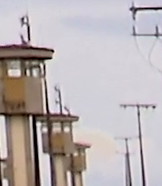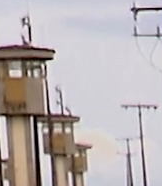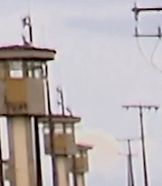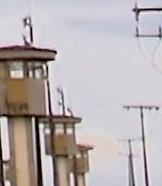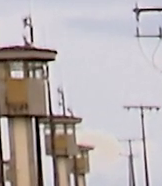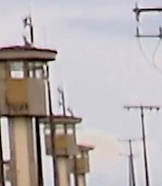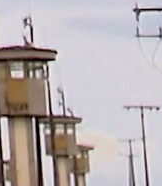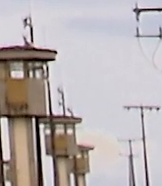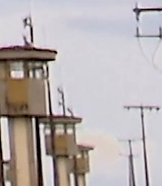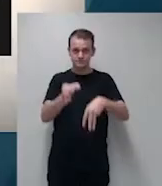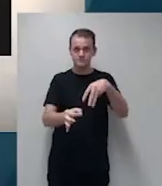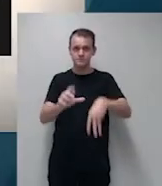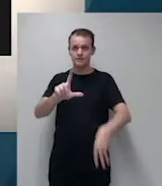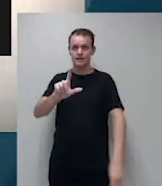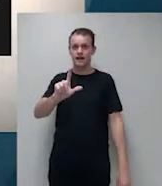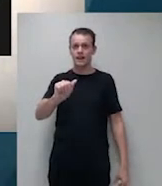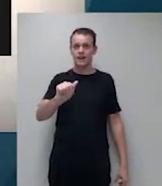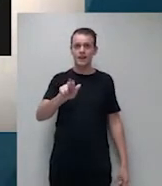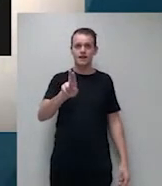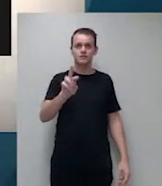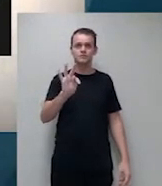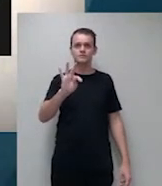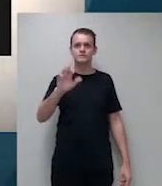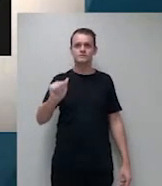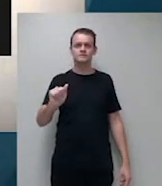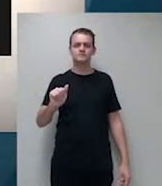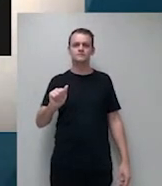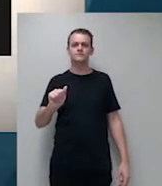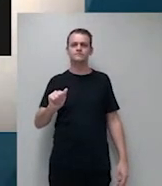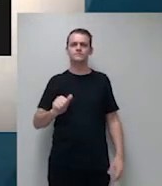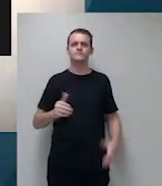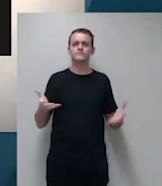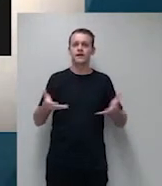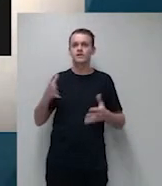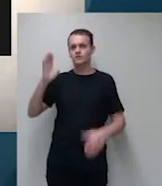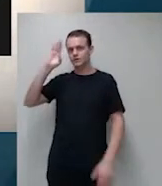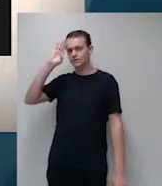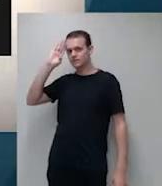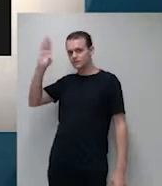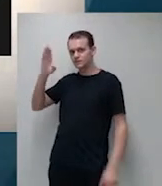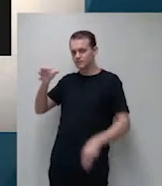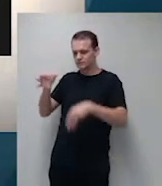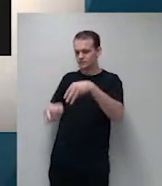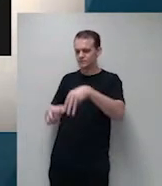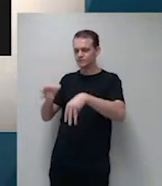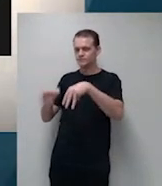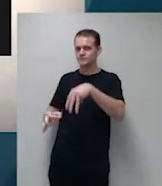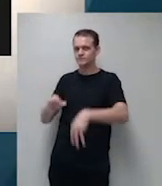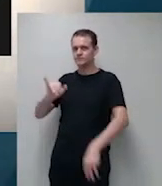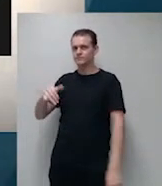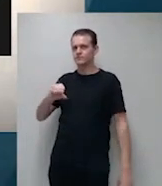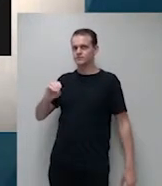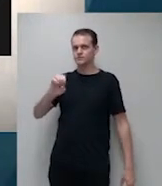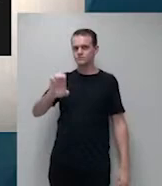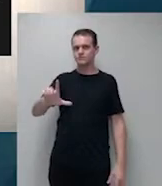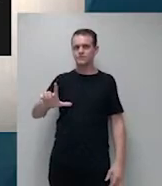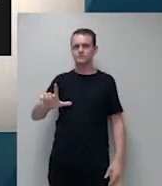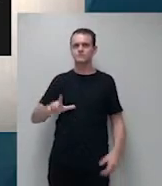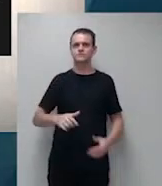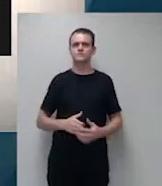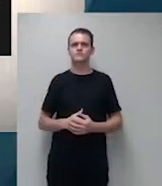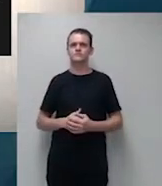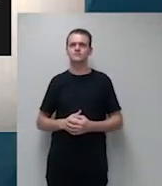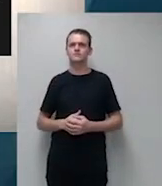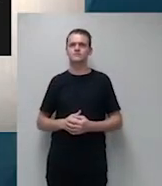prevenção do juízo Catarinense por isso não seria razoável determinar o retorno do régua Pato Branco para análise do